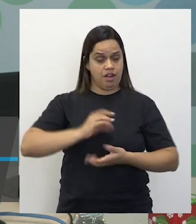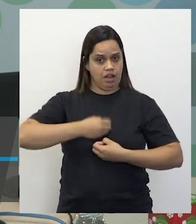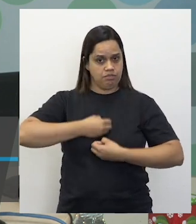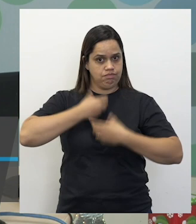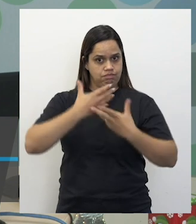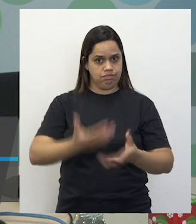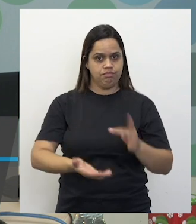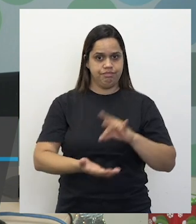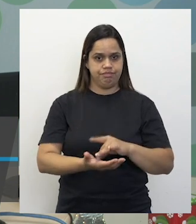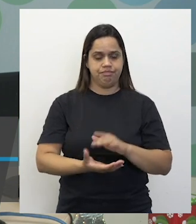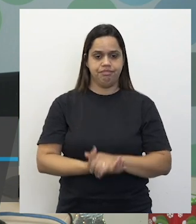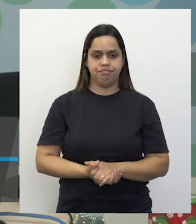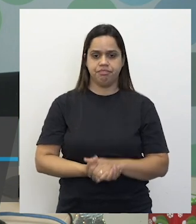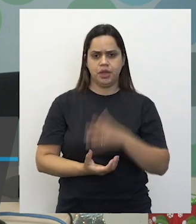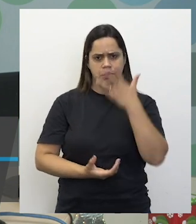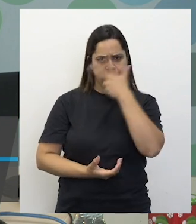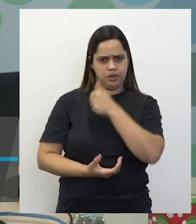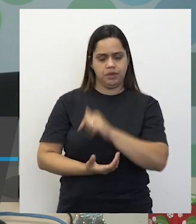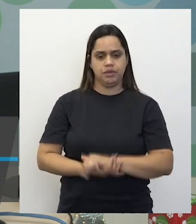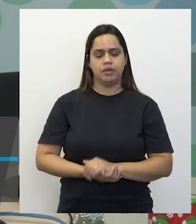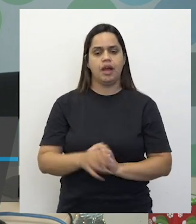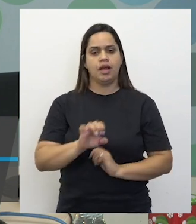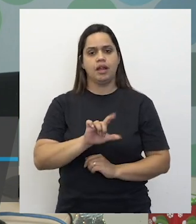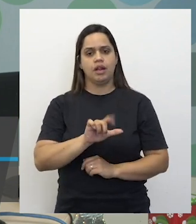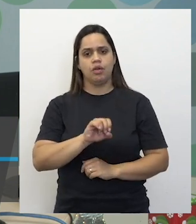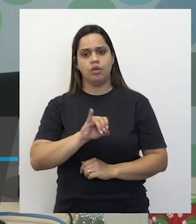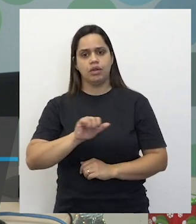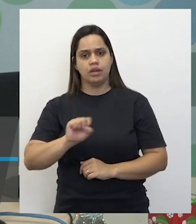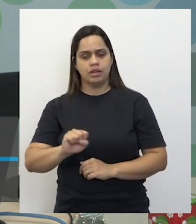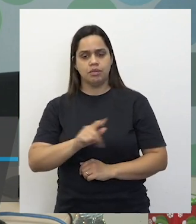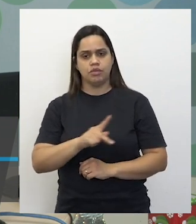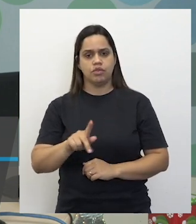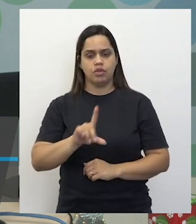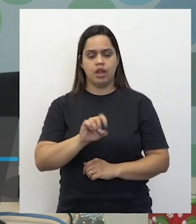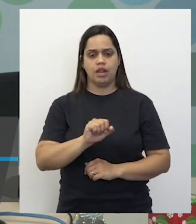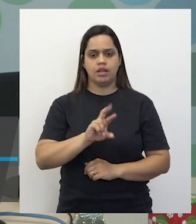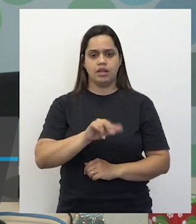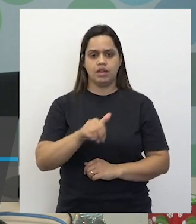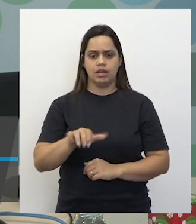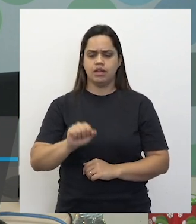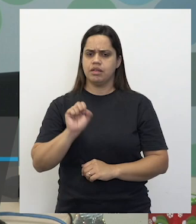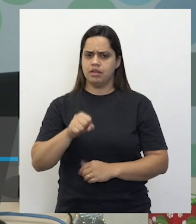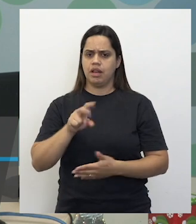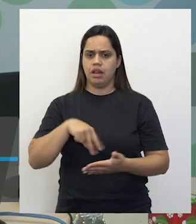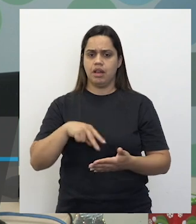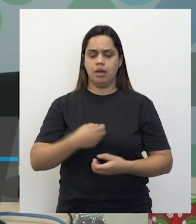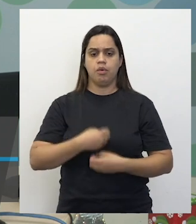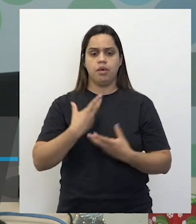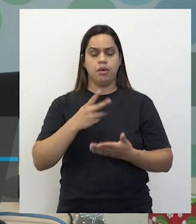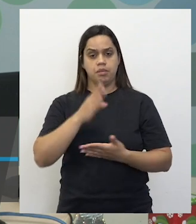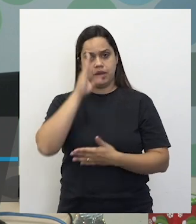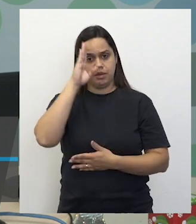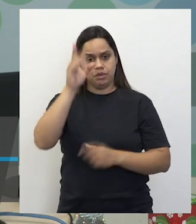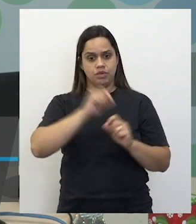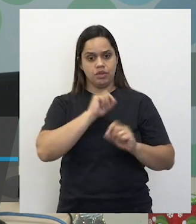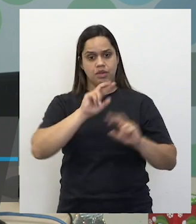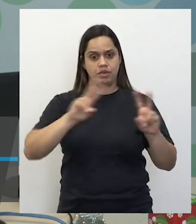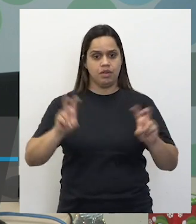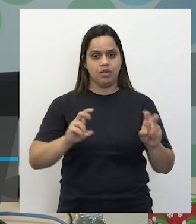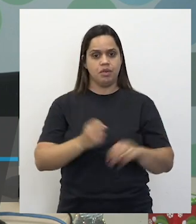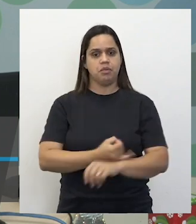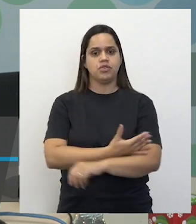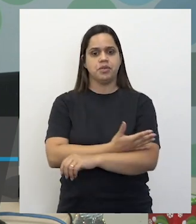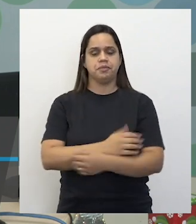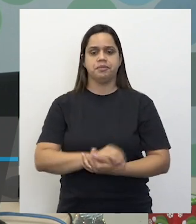né? E a Heloísa, da professora Adriana, respondeu, sim, sempre leio poemas, principalmente aqueles que abordam o